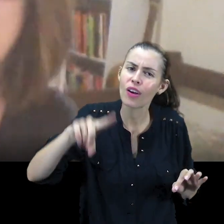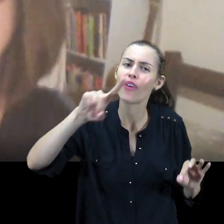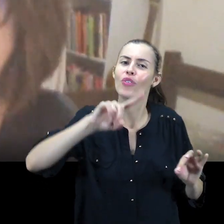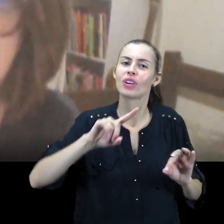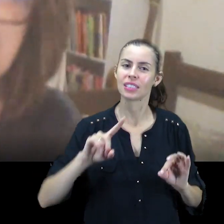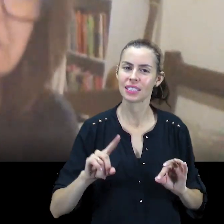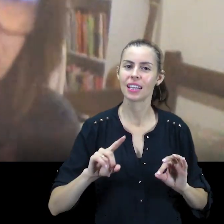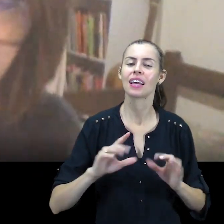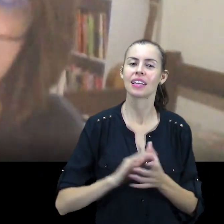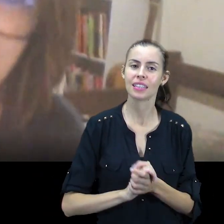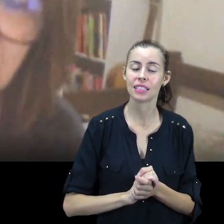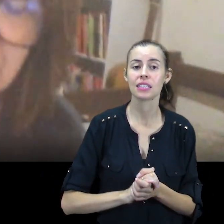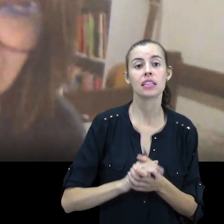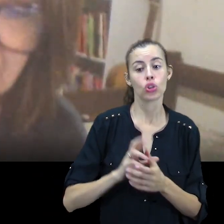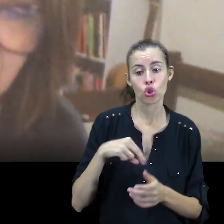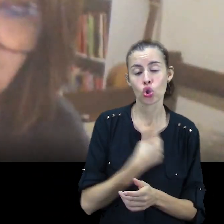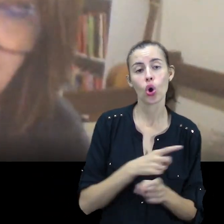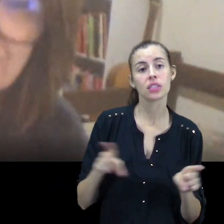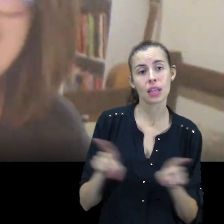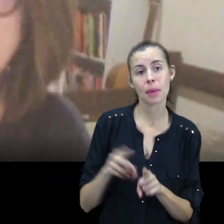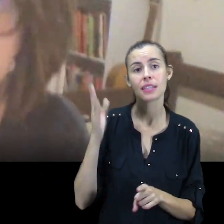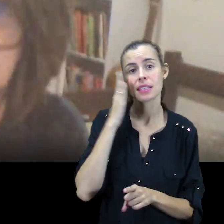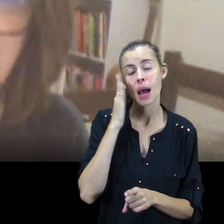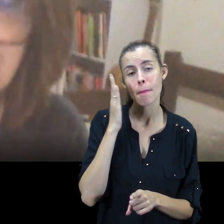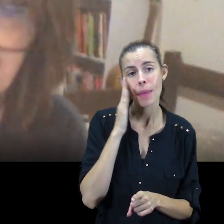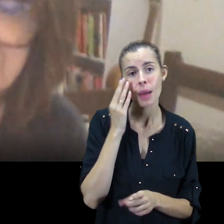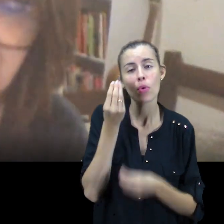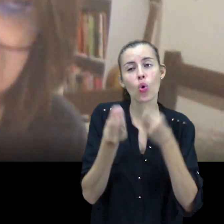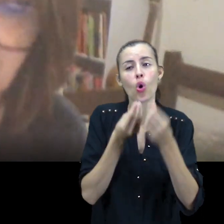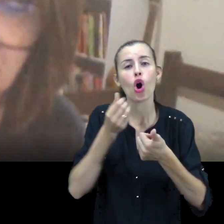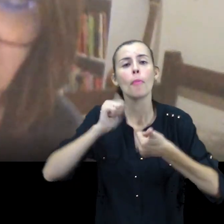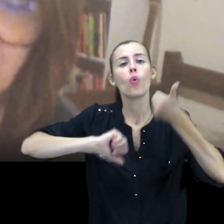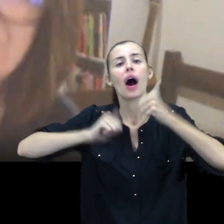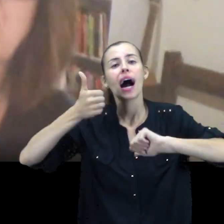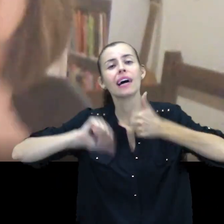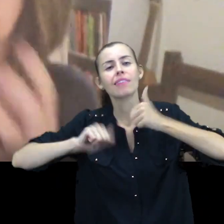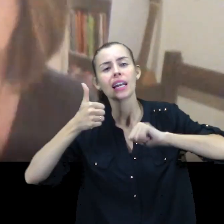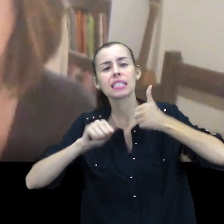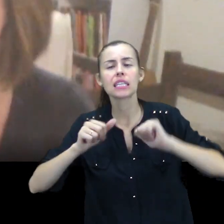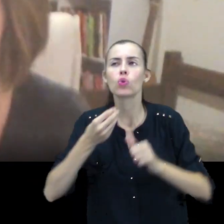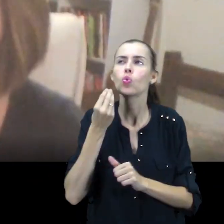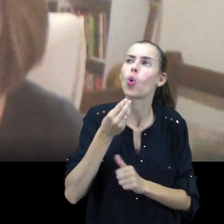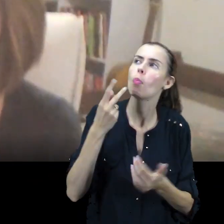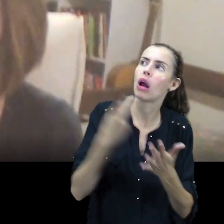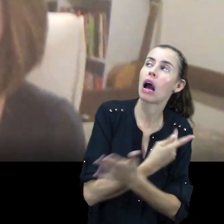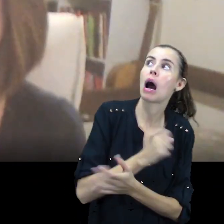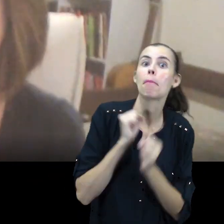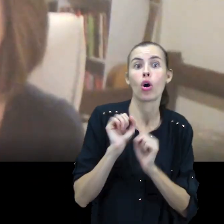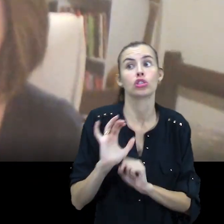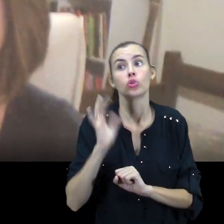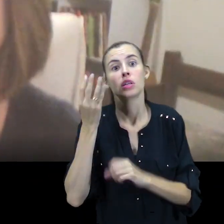nos possíveis equívocos. Então, é muito interessante também perceber essa humildade epistemológica, né,